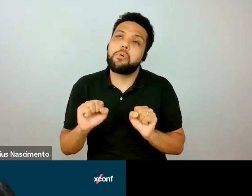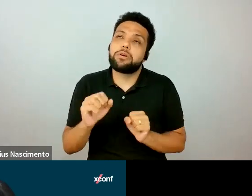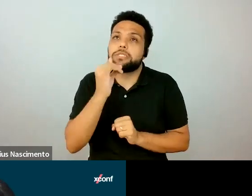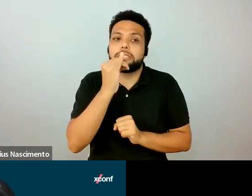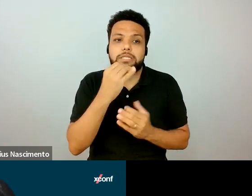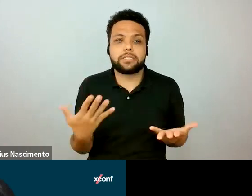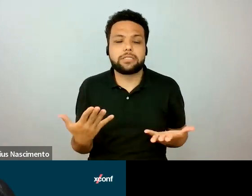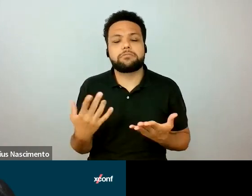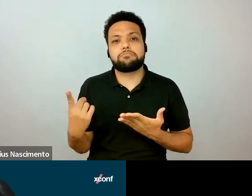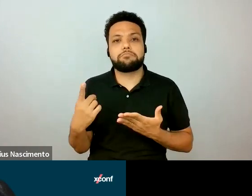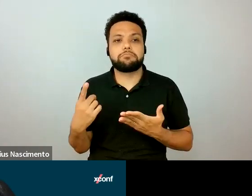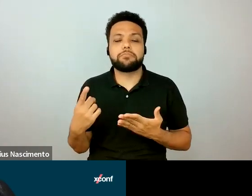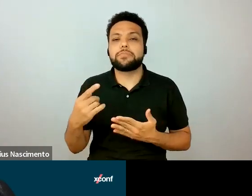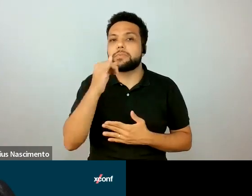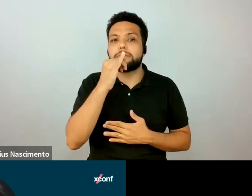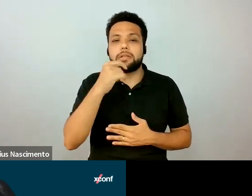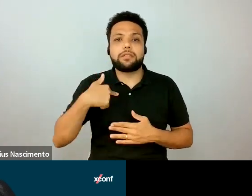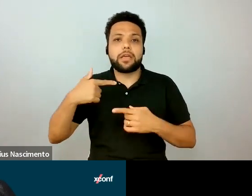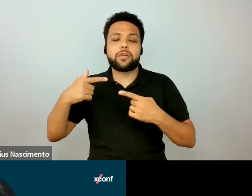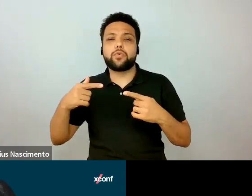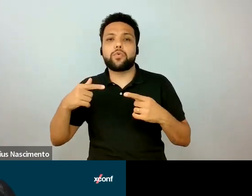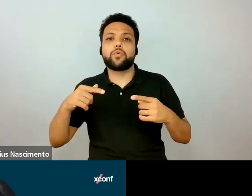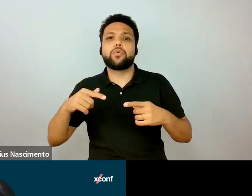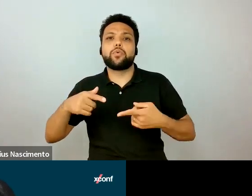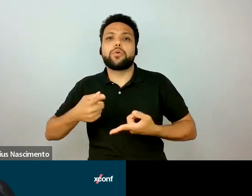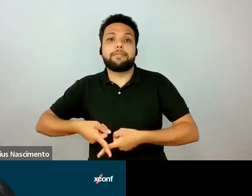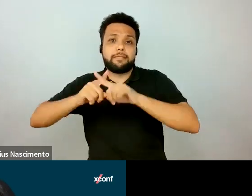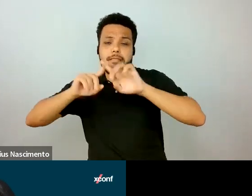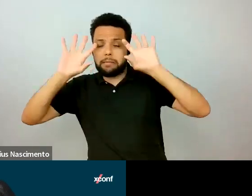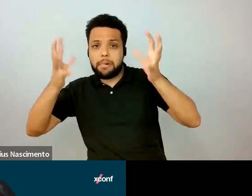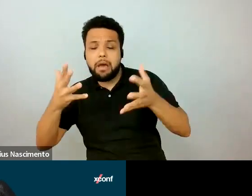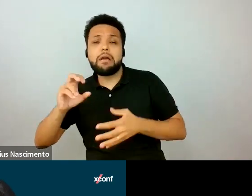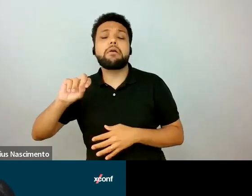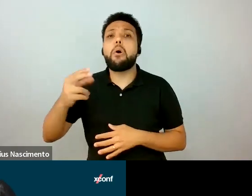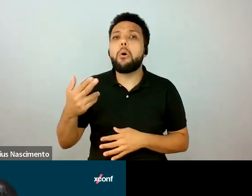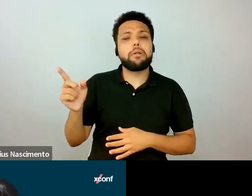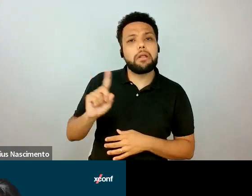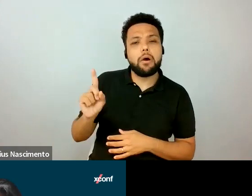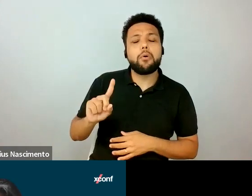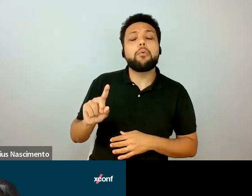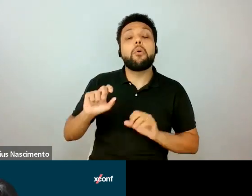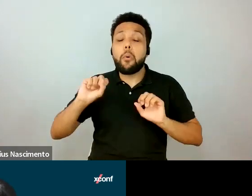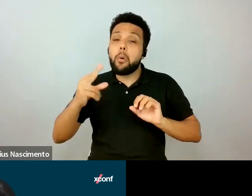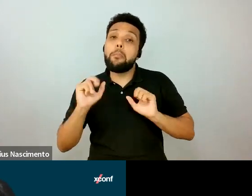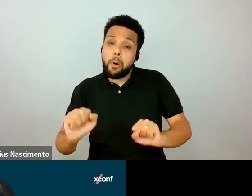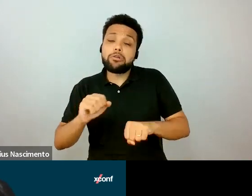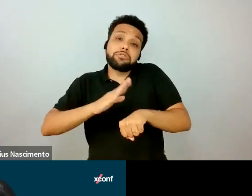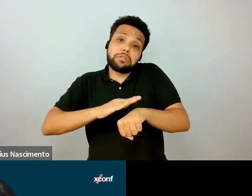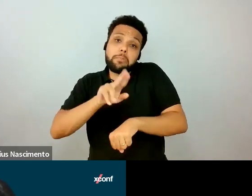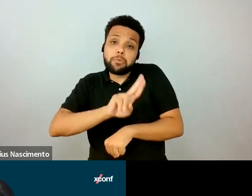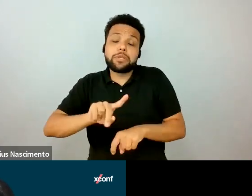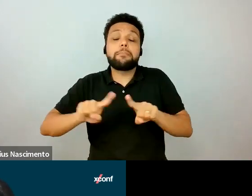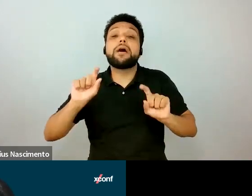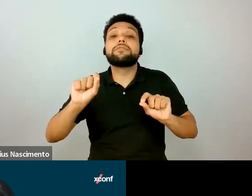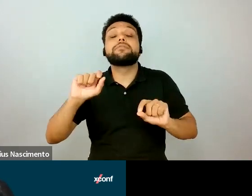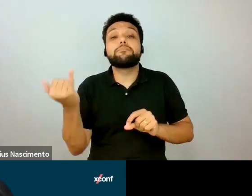uma atividade, eu fiz um debug, achei o problema, pronto, agora troca. Ou pode ser por tempo. Mas o importante é ter um intervalo para